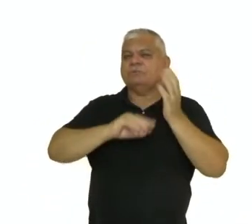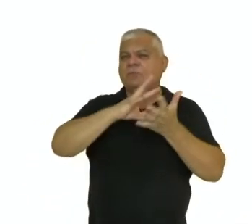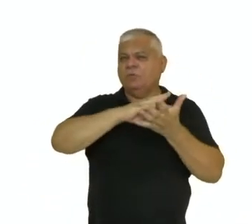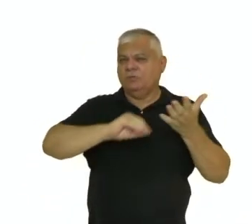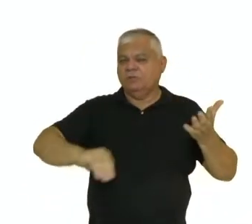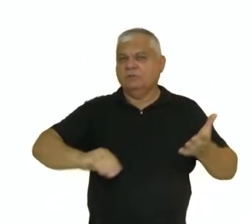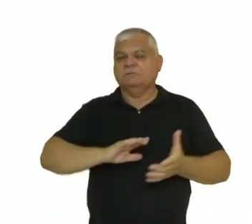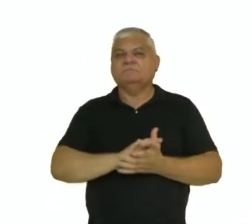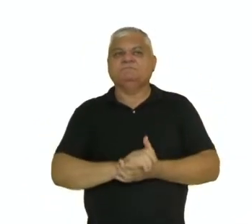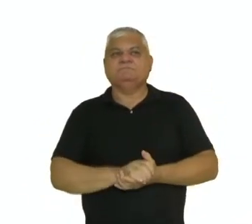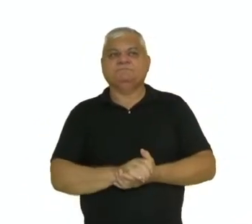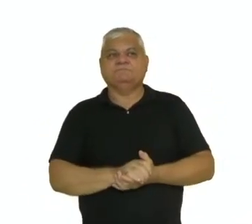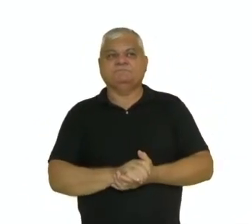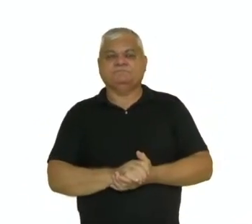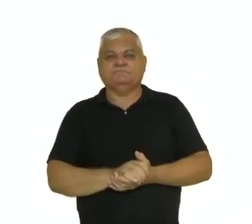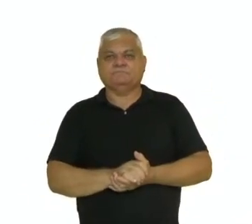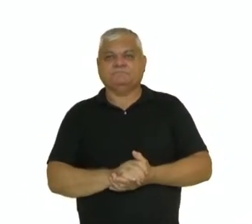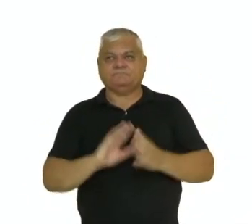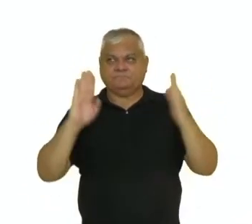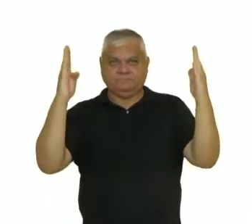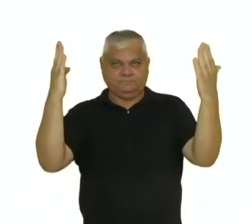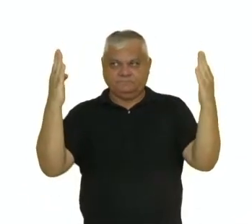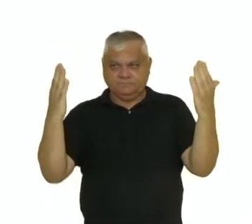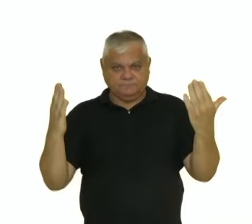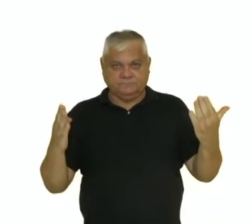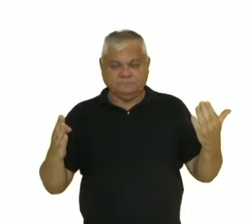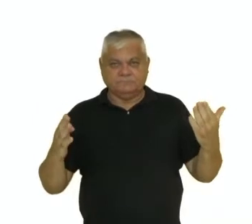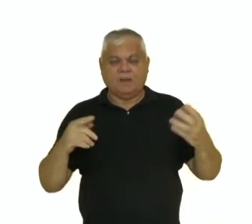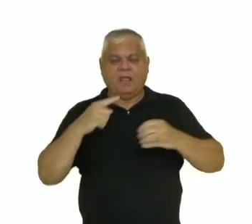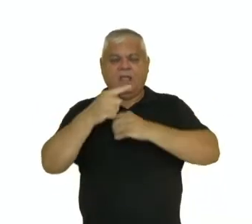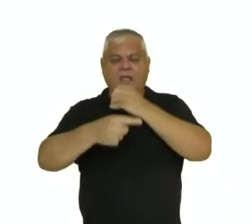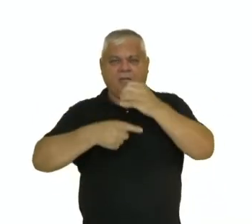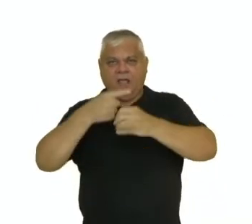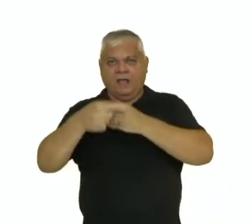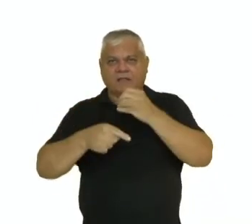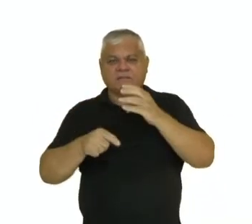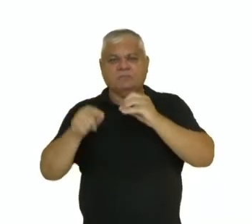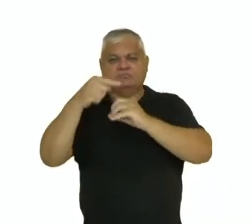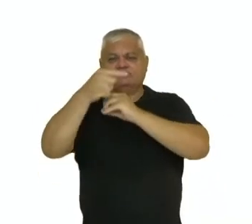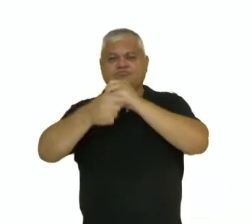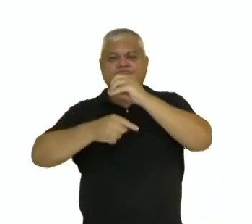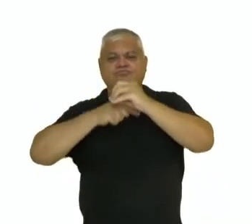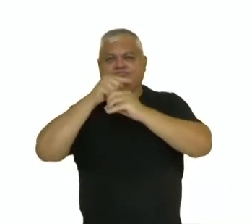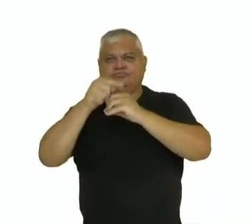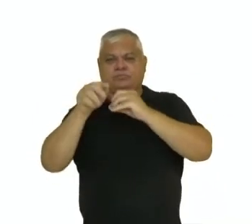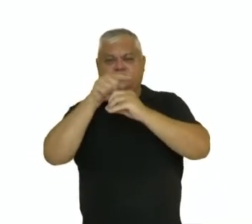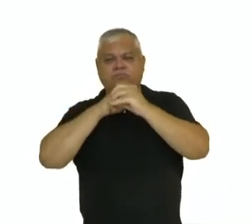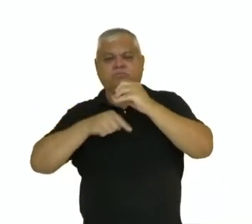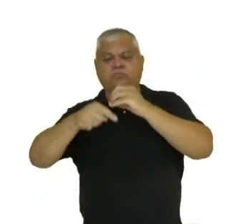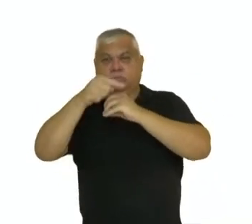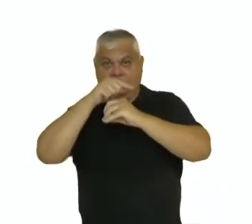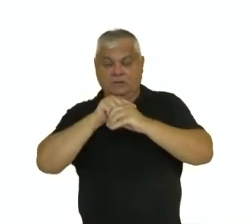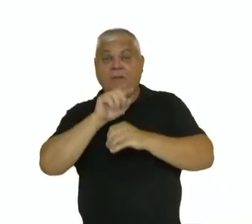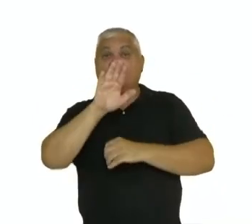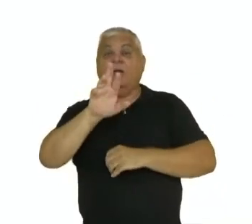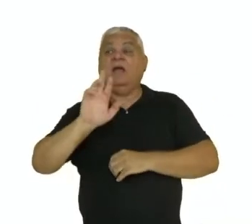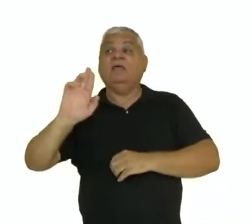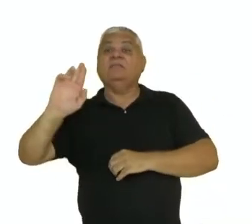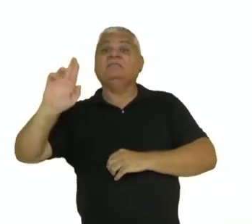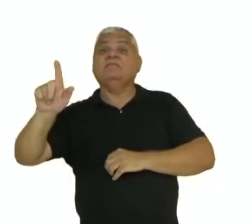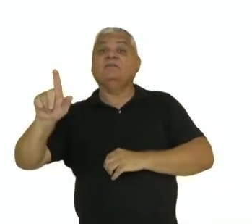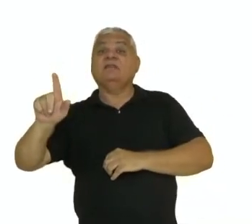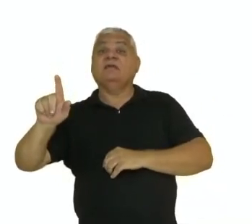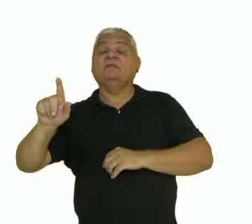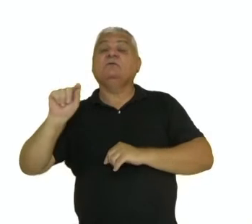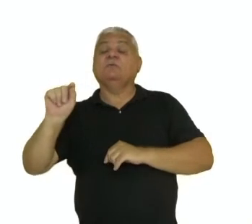Dalton. Então, em ambos os modelos, os átomos são esféricos. A grande diferença entre as propostas é a